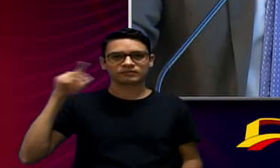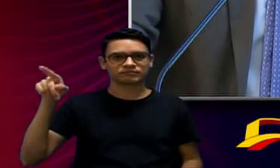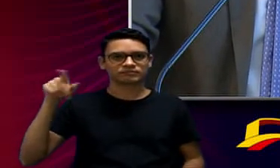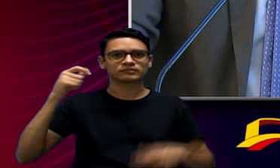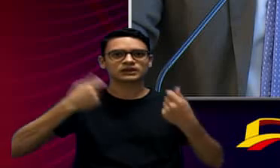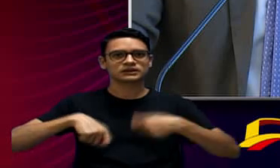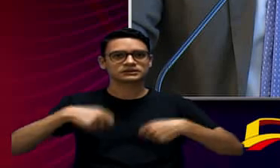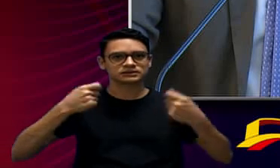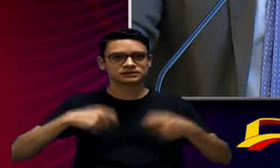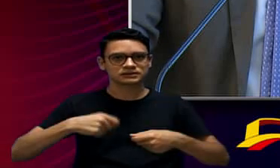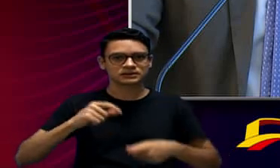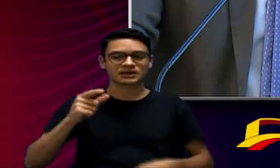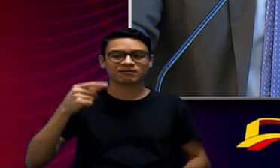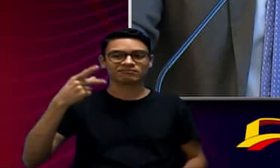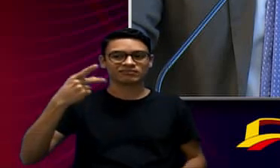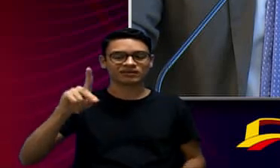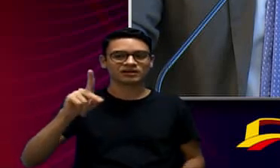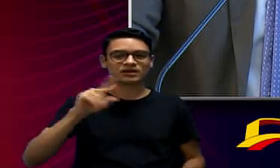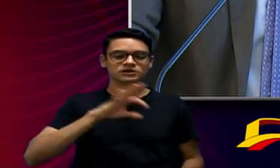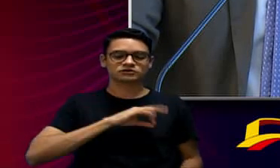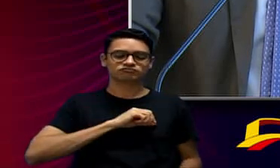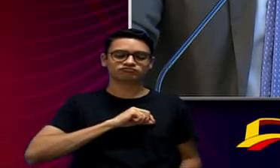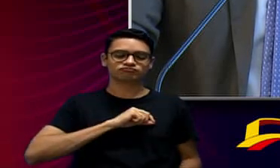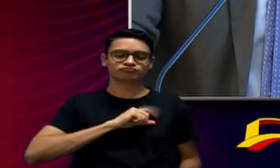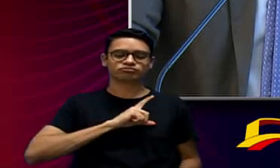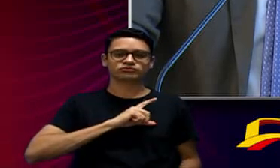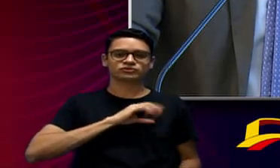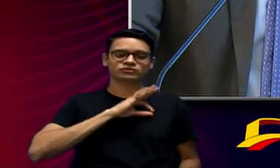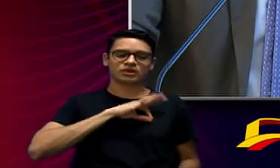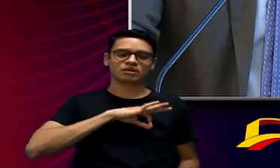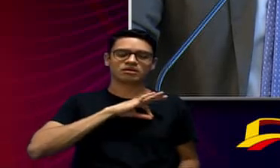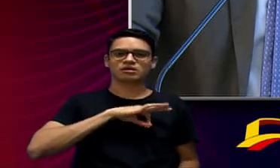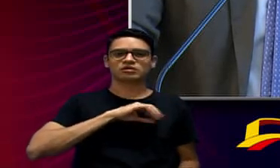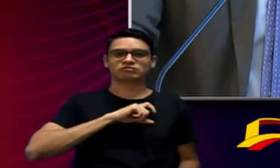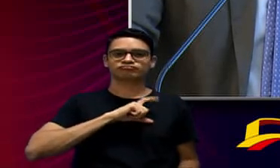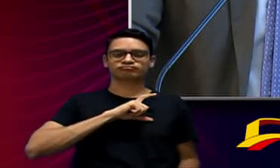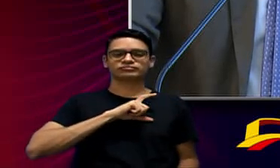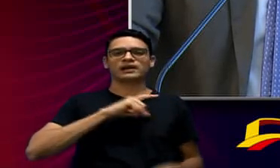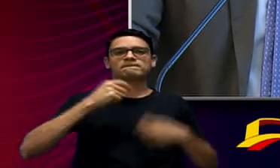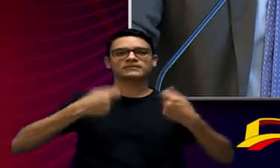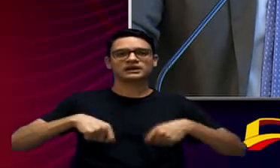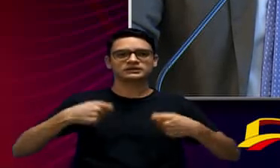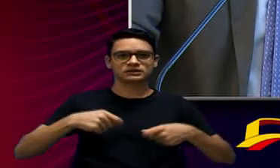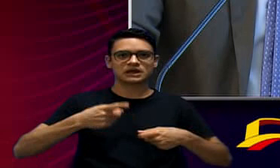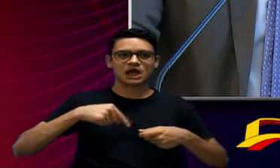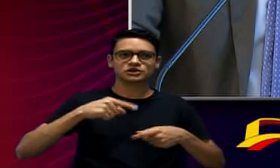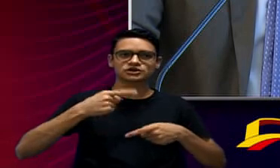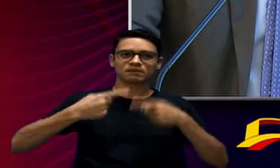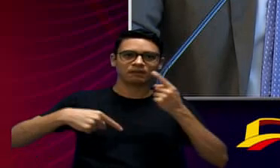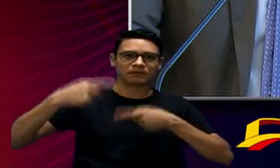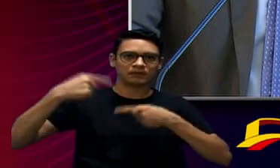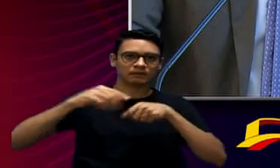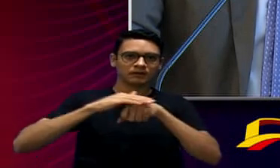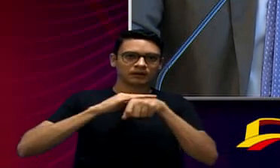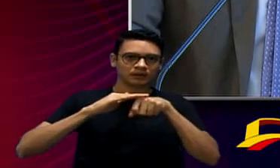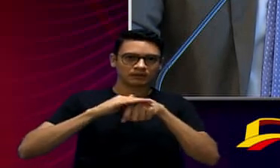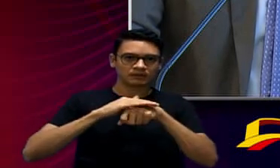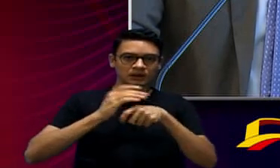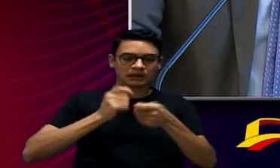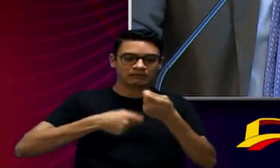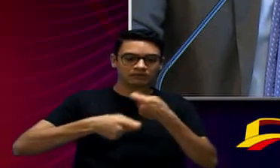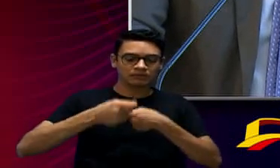trabalhadores, né? Nós precisamos discutir aqui o orçamento para o próximo ano, já pensando no